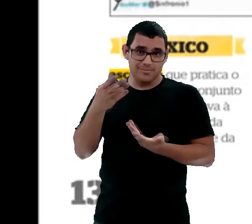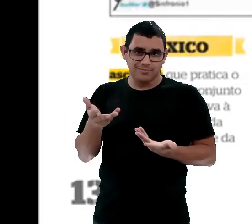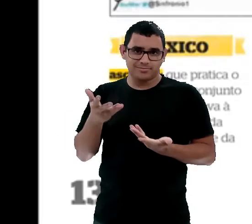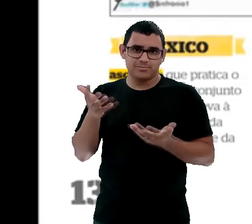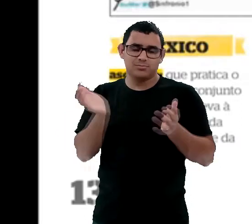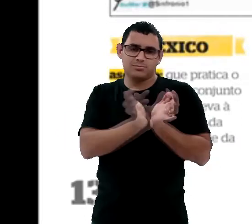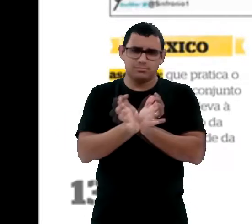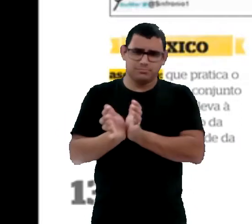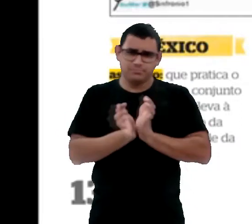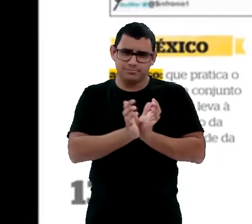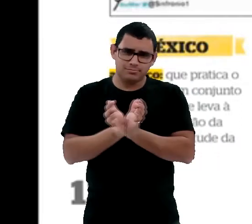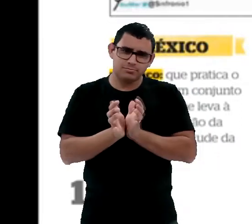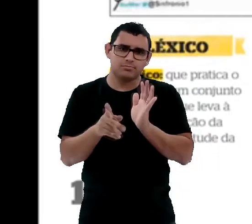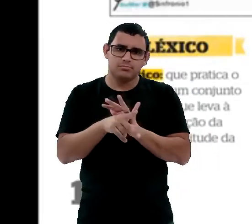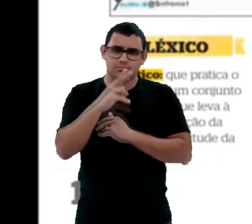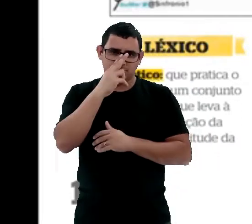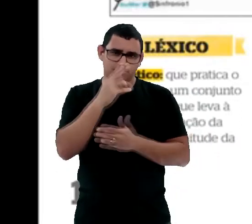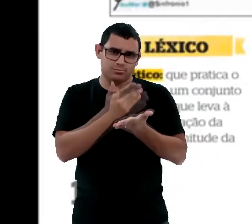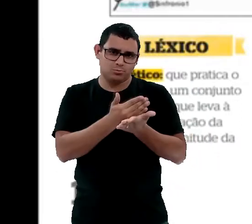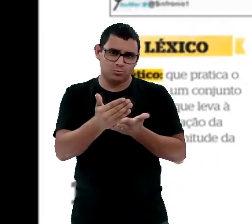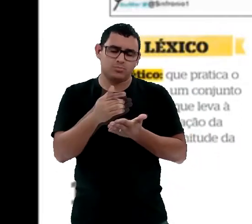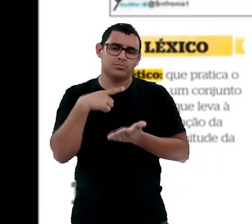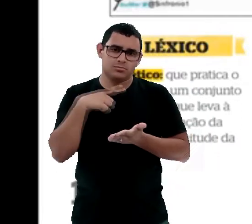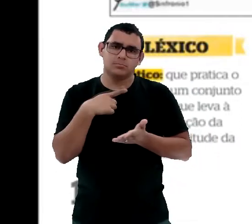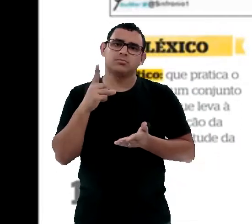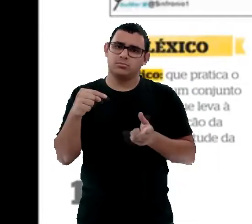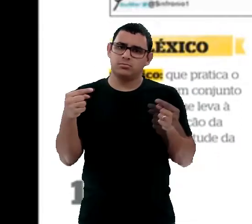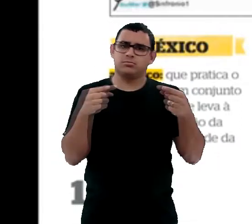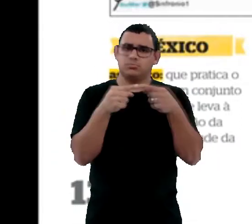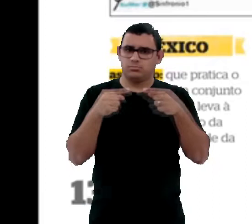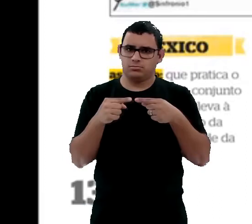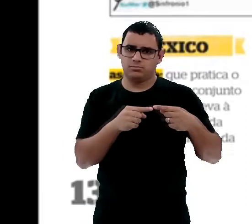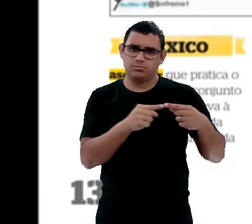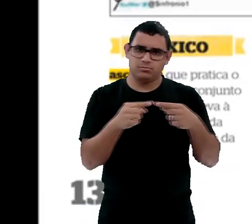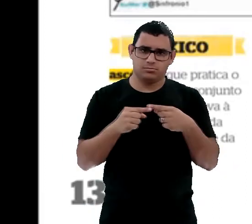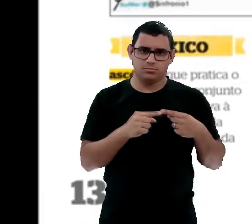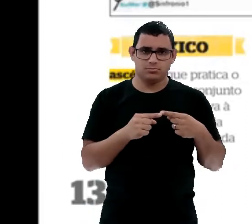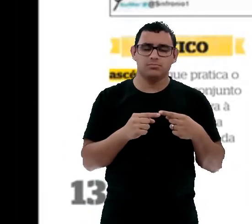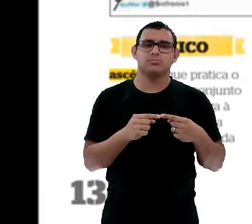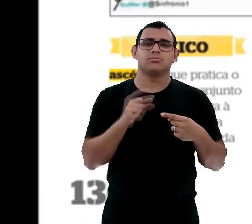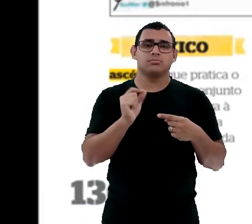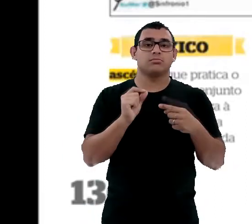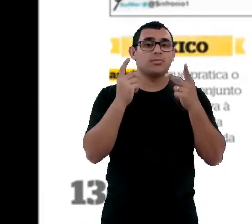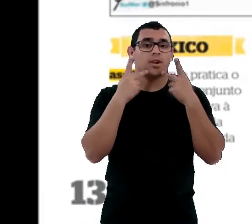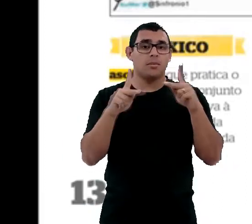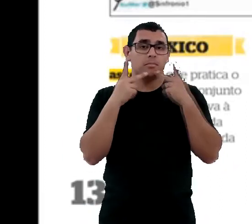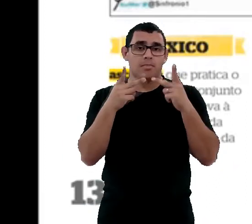sinal de sua fé e salvação espiritual. Então, as primeiras correntes protestantes